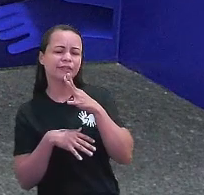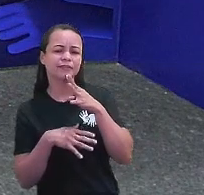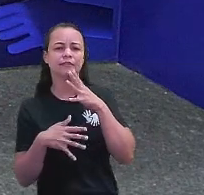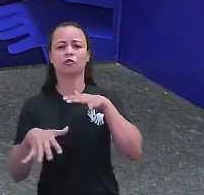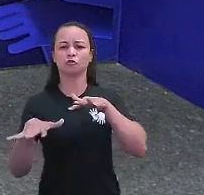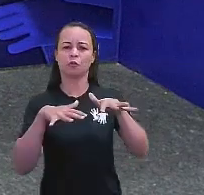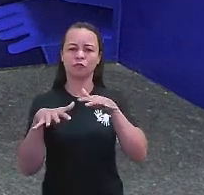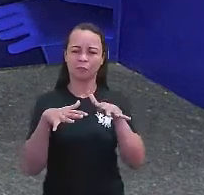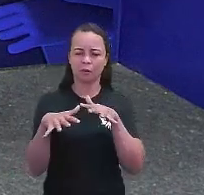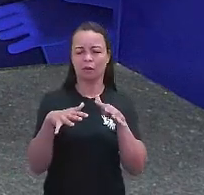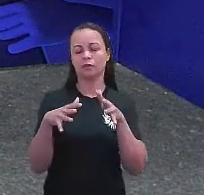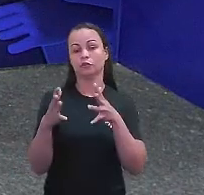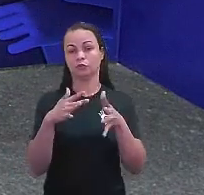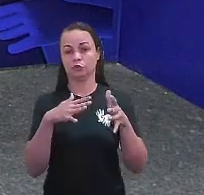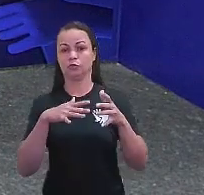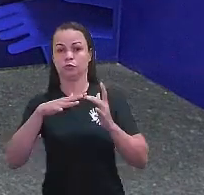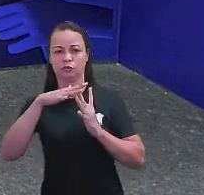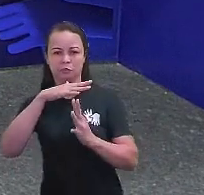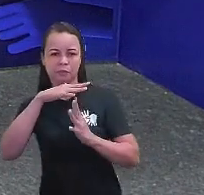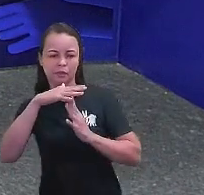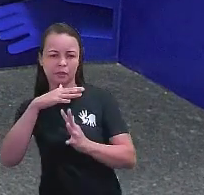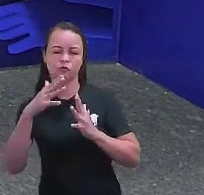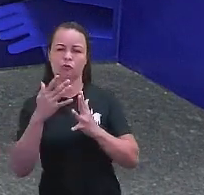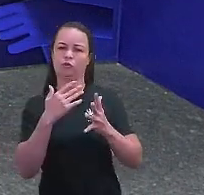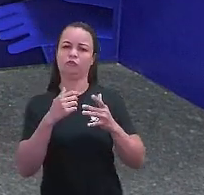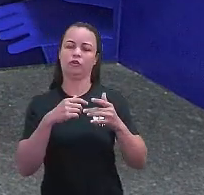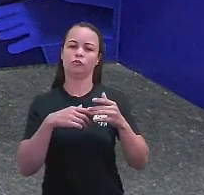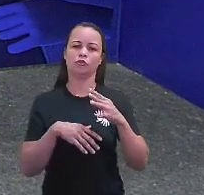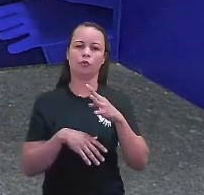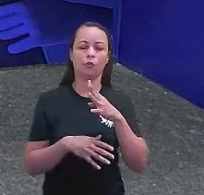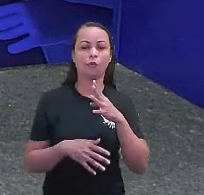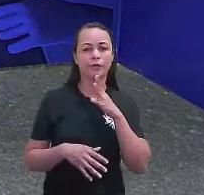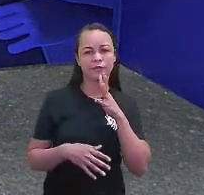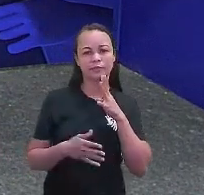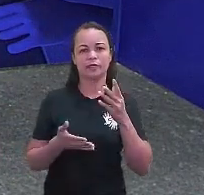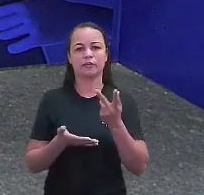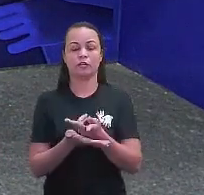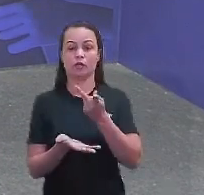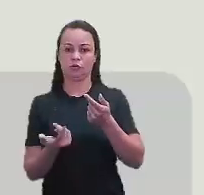entender as causas, os tipos de movimentos, tá certo? Então vamos lá?